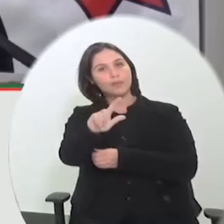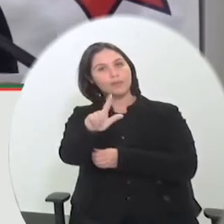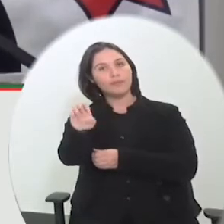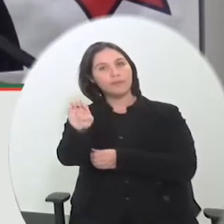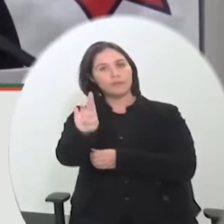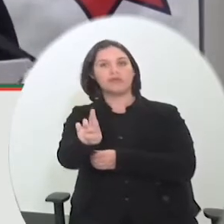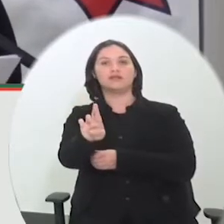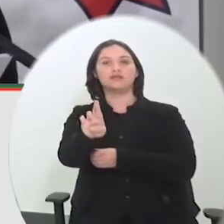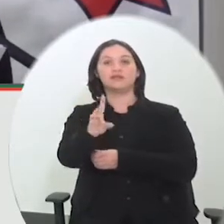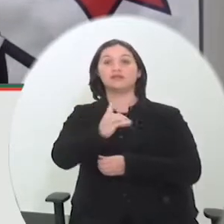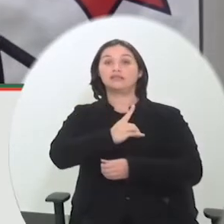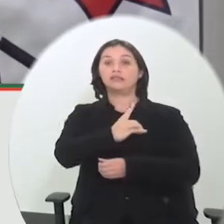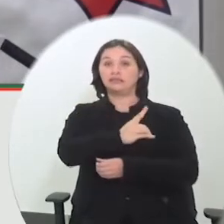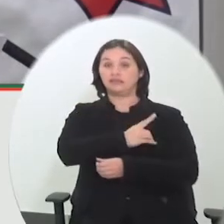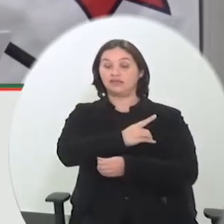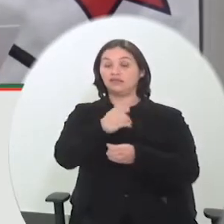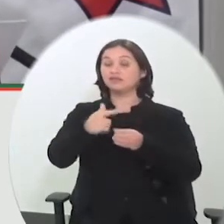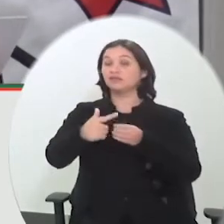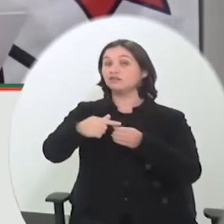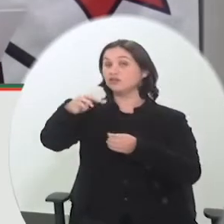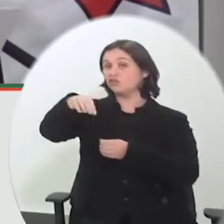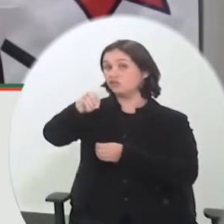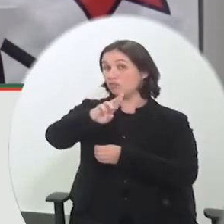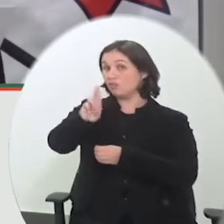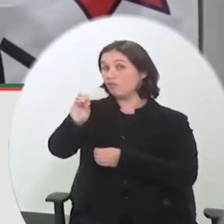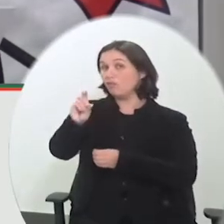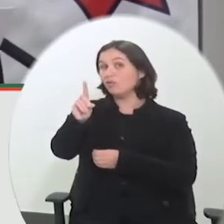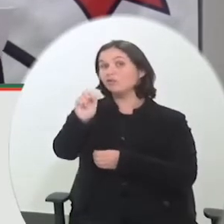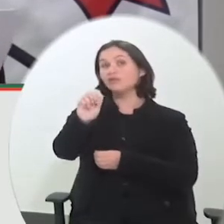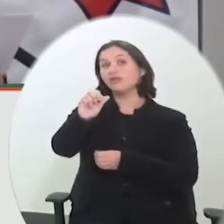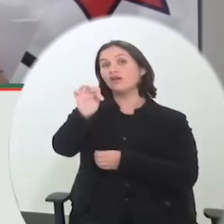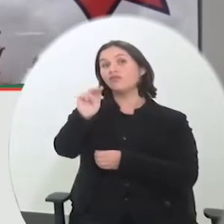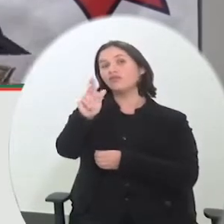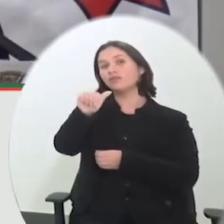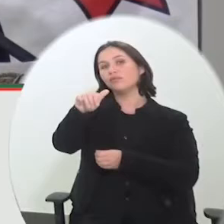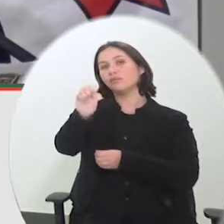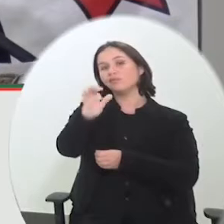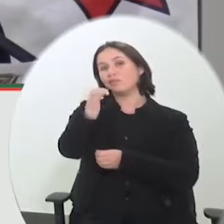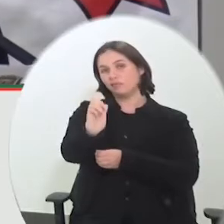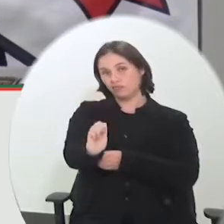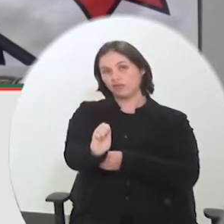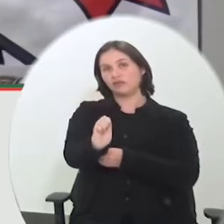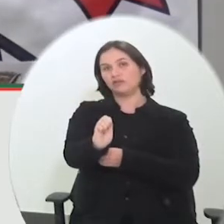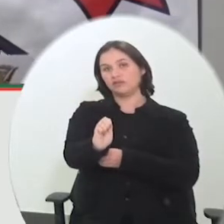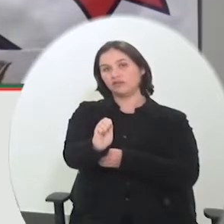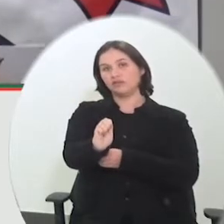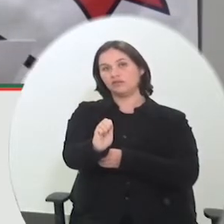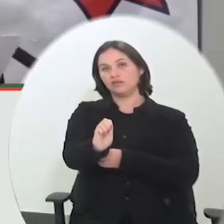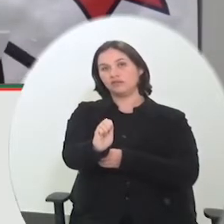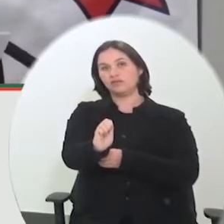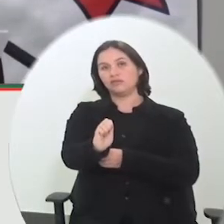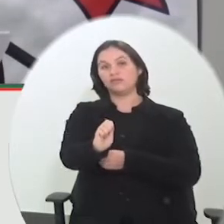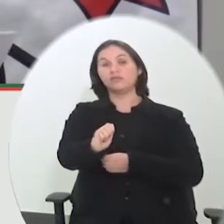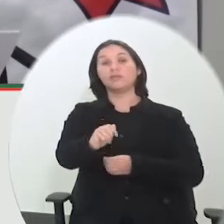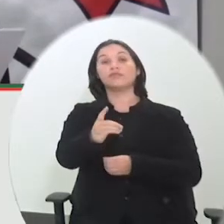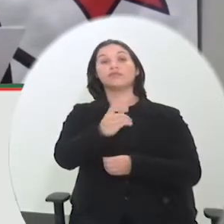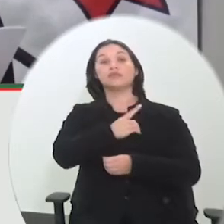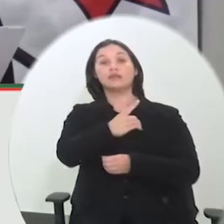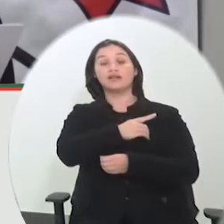Neto, delegado de Morro da Fumaça. Delegado Túlio Magalhães Falcão, também da 1ª DP de